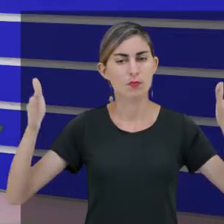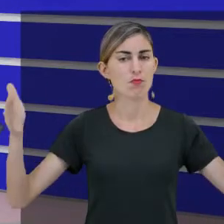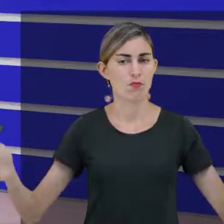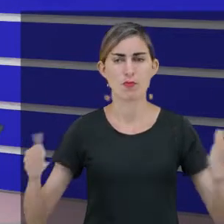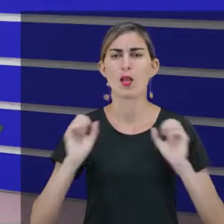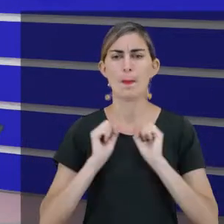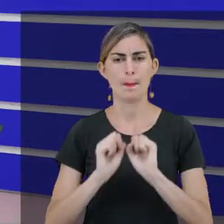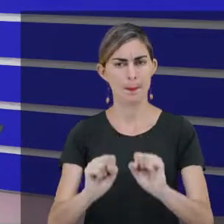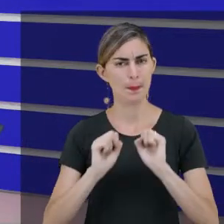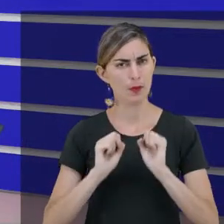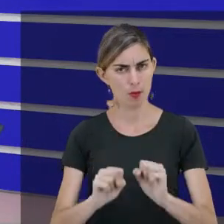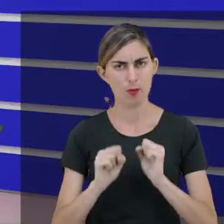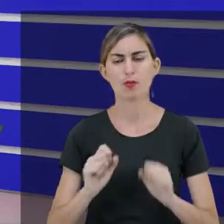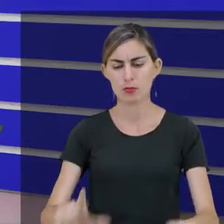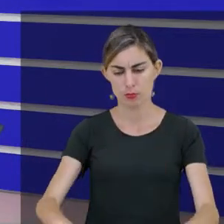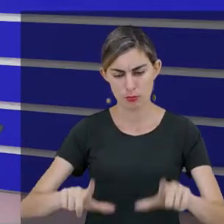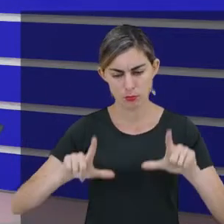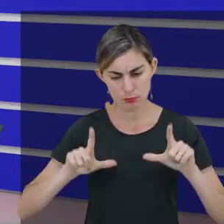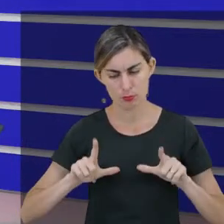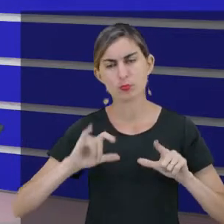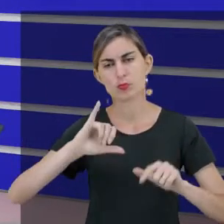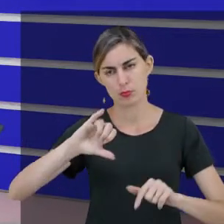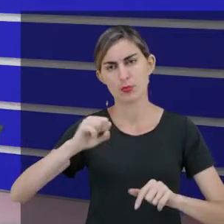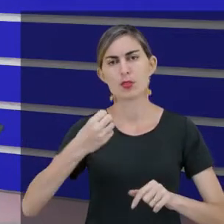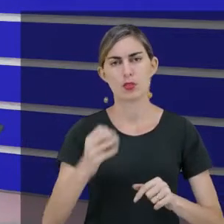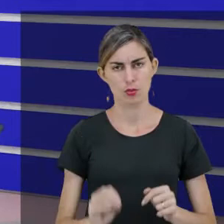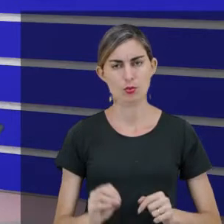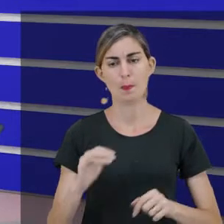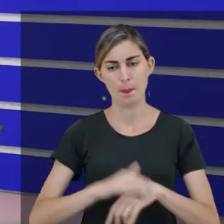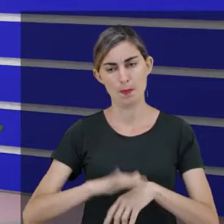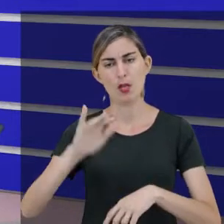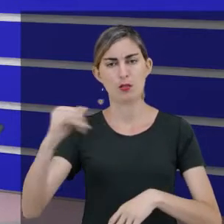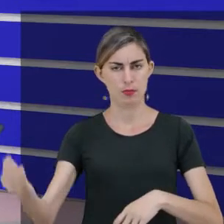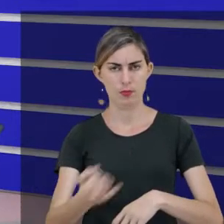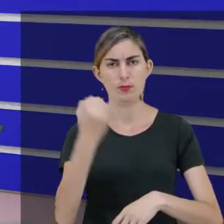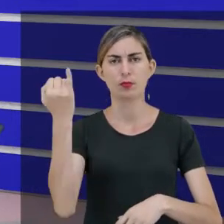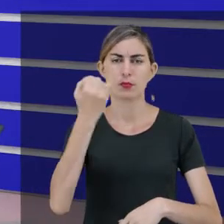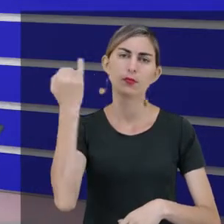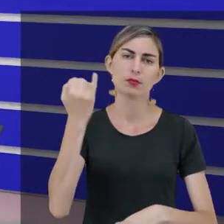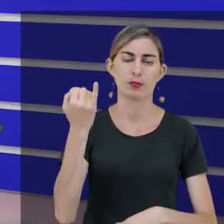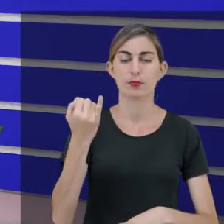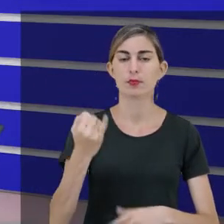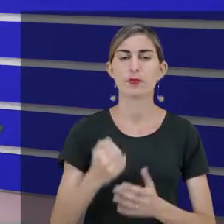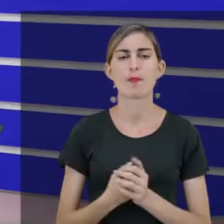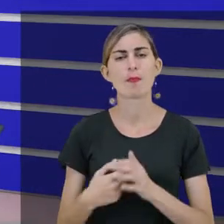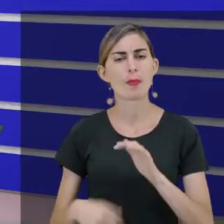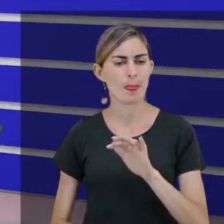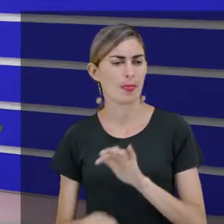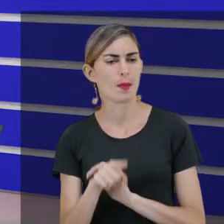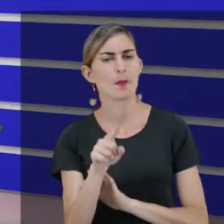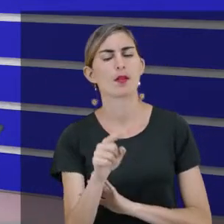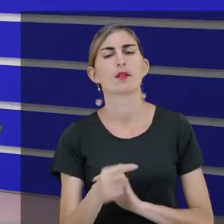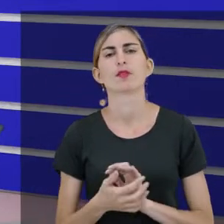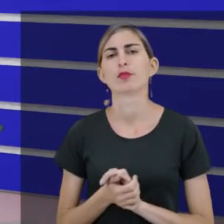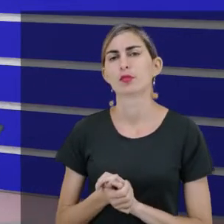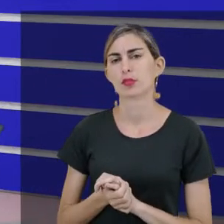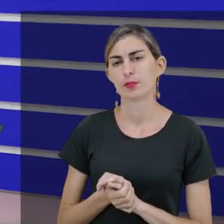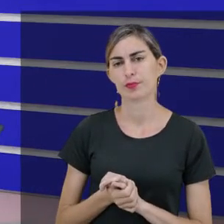muito bem obter essa certificação que é o mais importante. E aí uma pergunta que